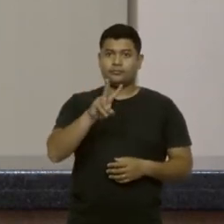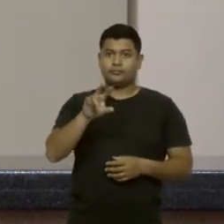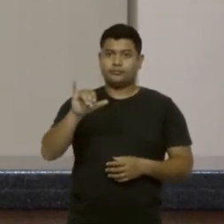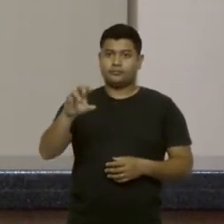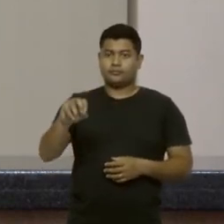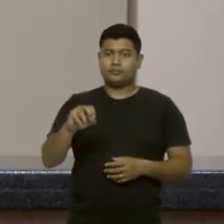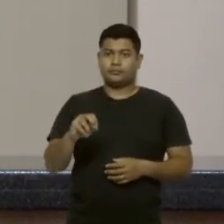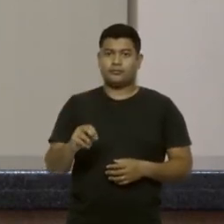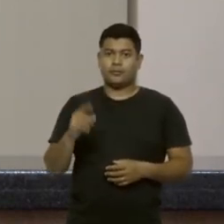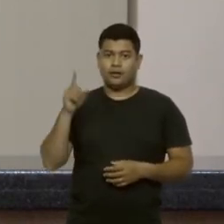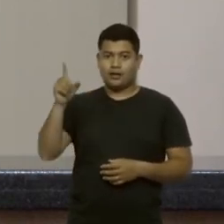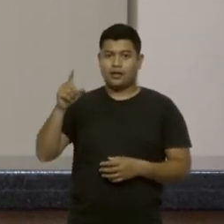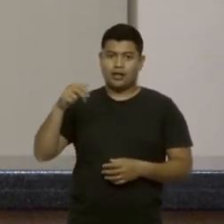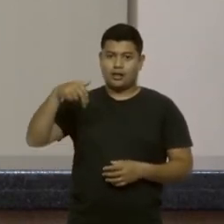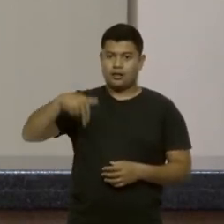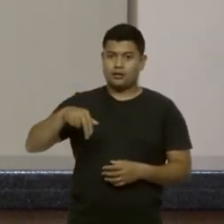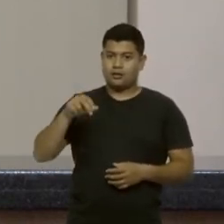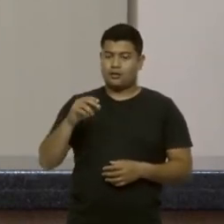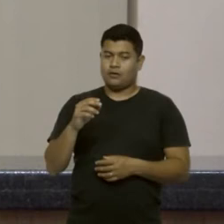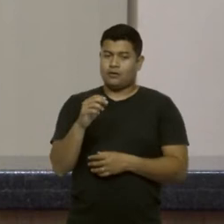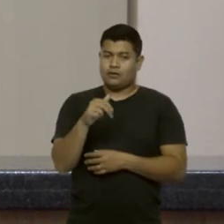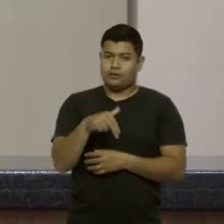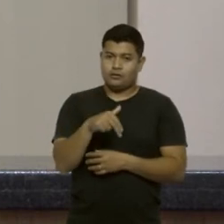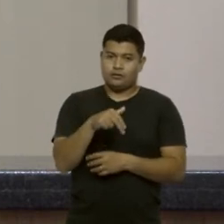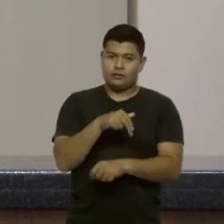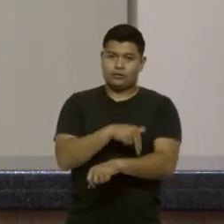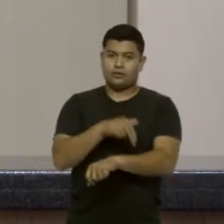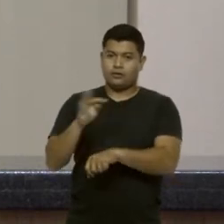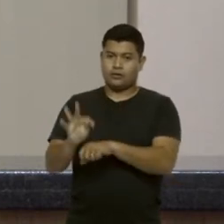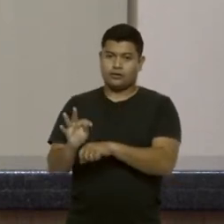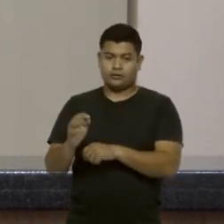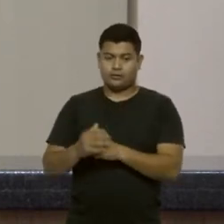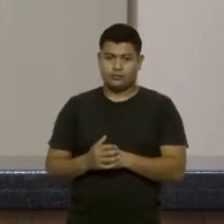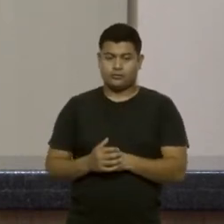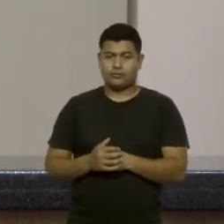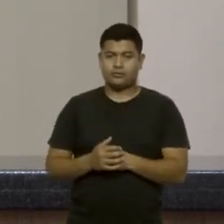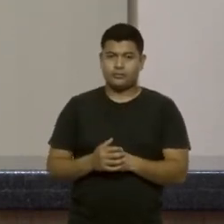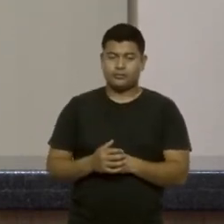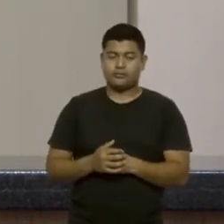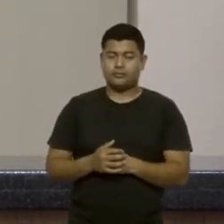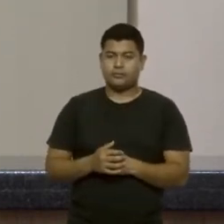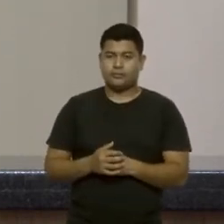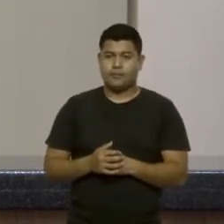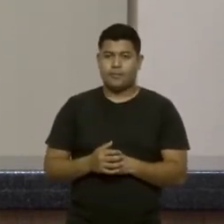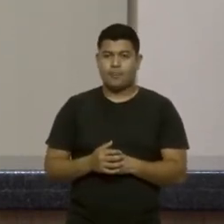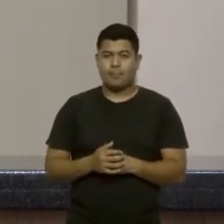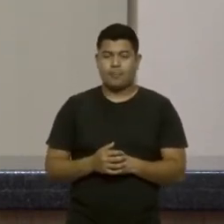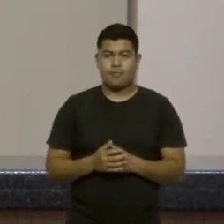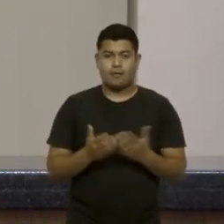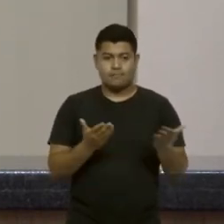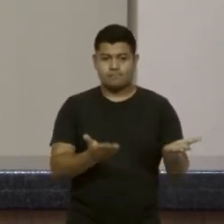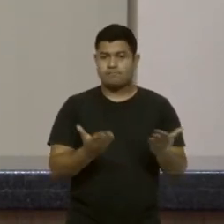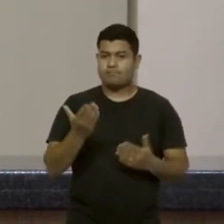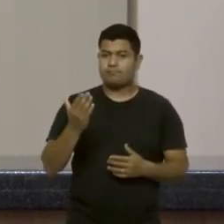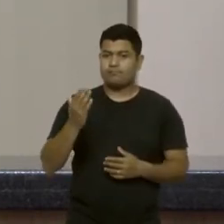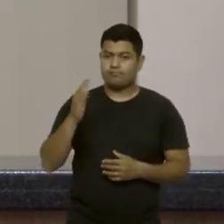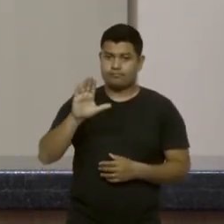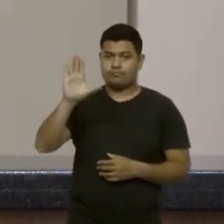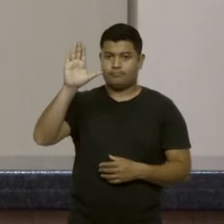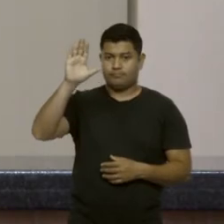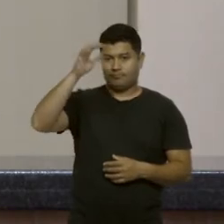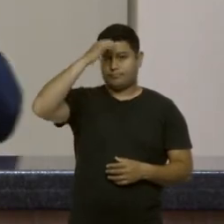de Nova Trento, nosso amigo, que também aqui está presente. Com a palavra, deputado Onir